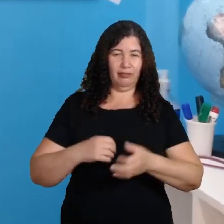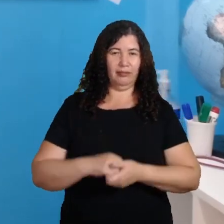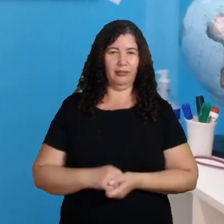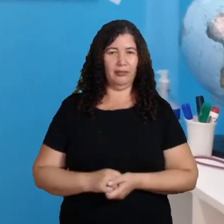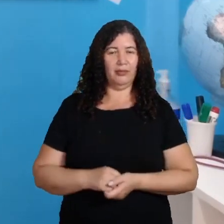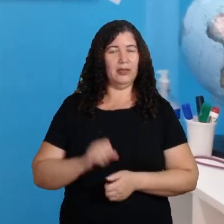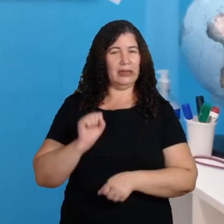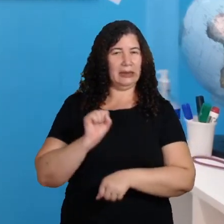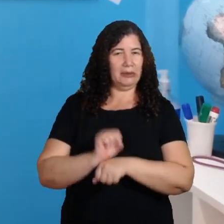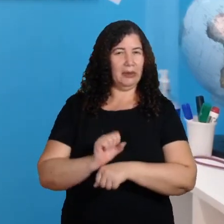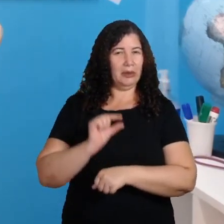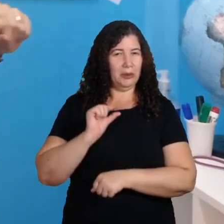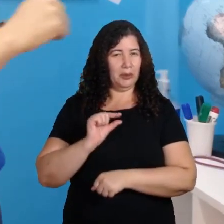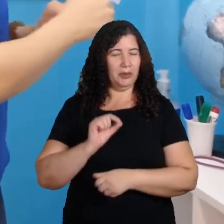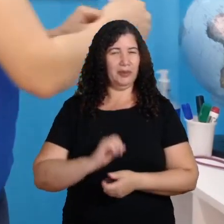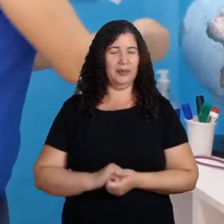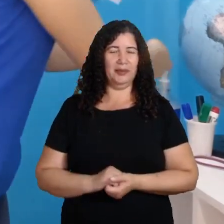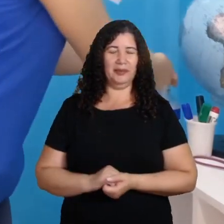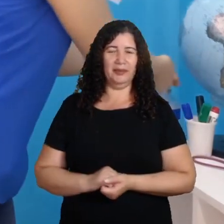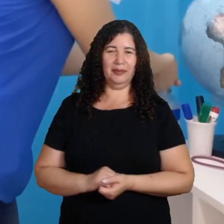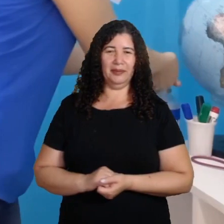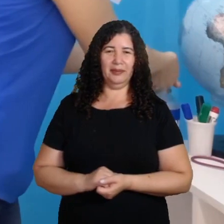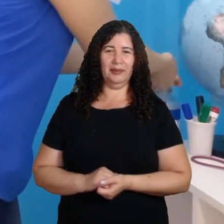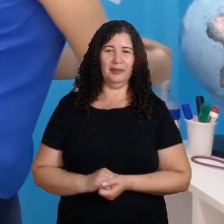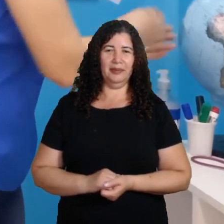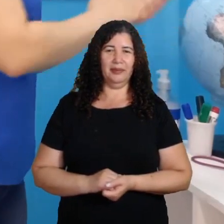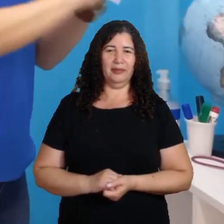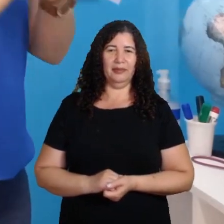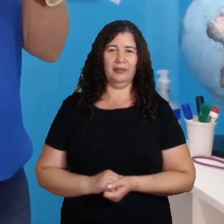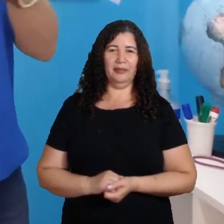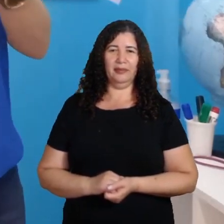me aguardam só um segundo? Só um momento.